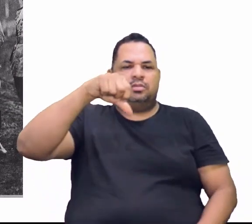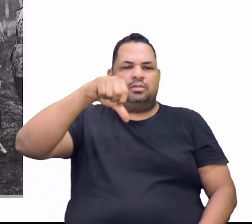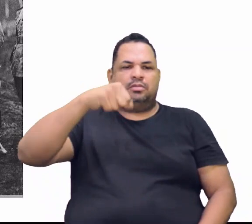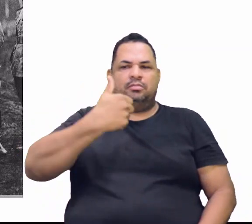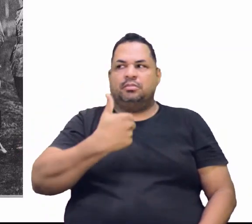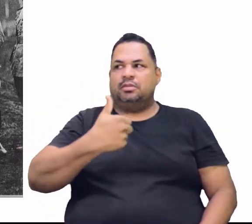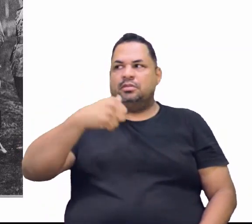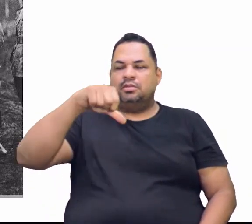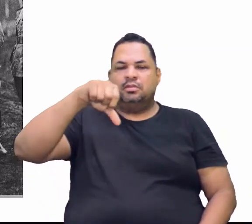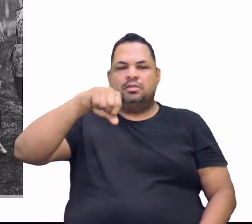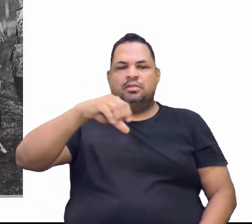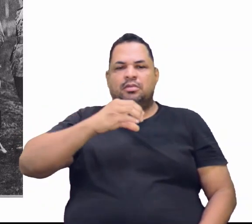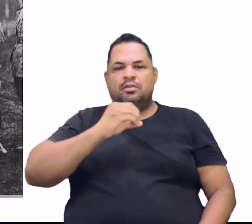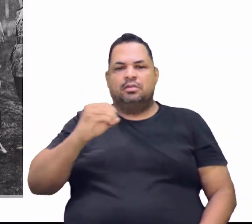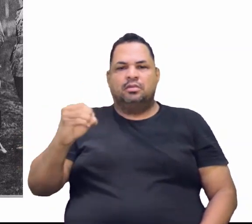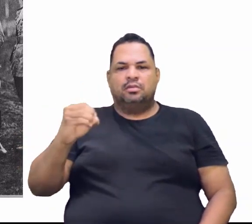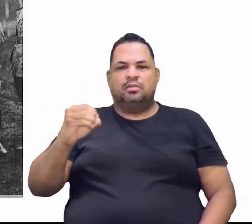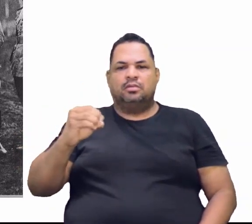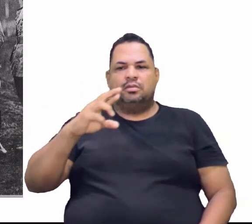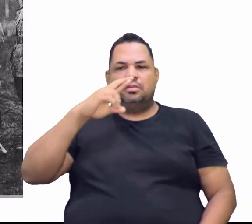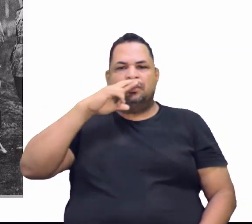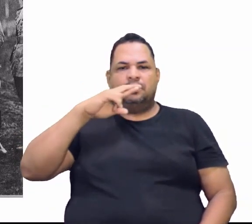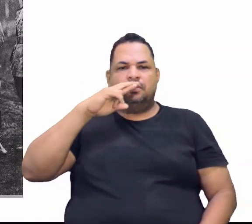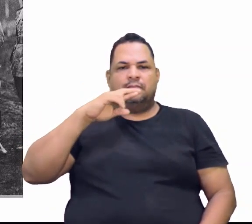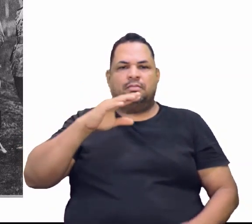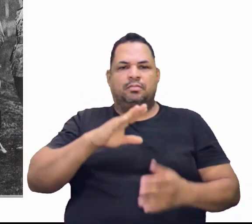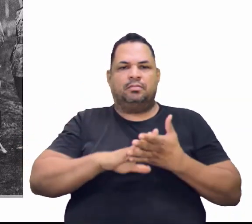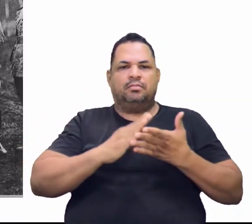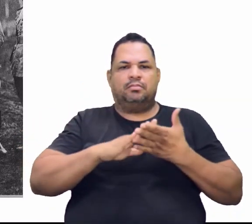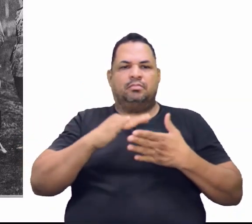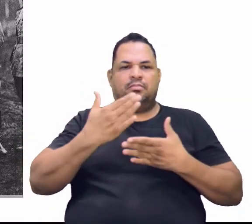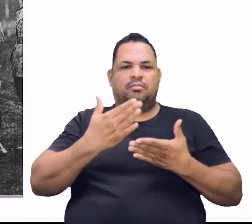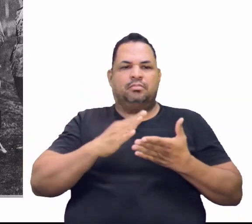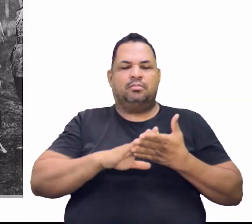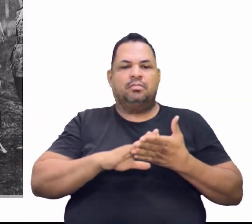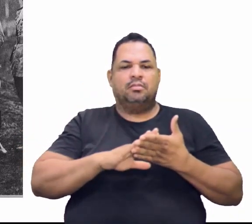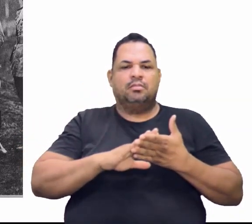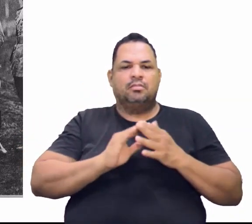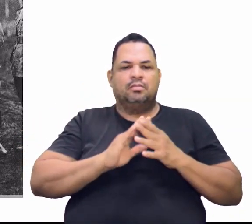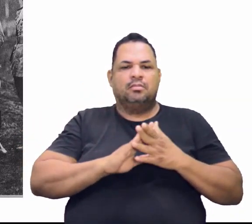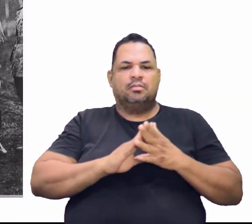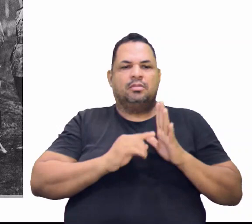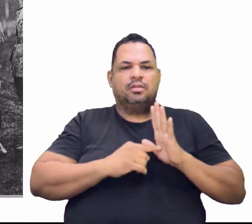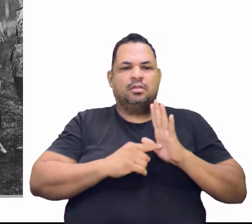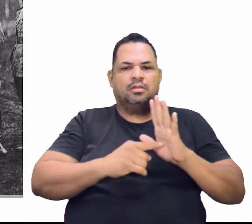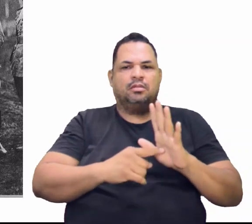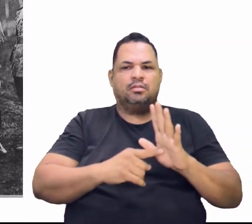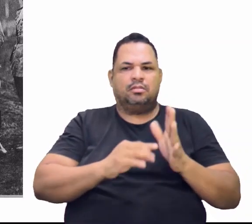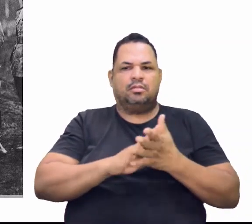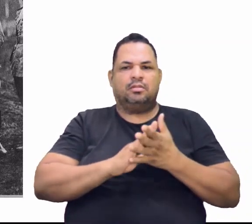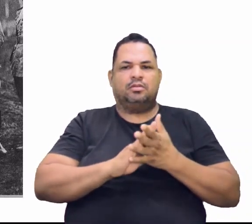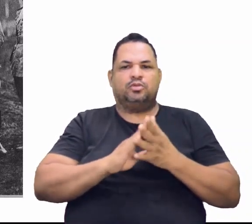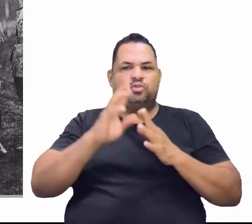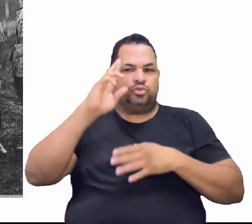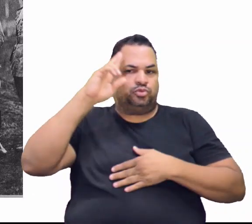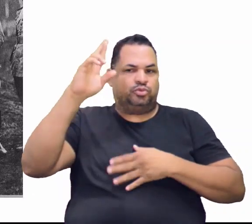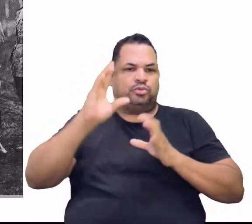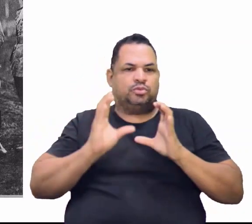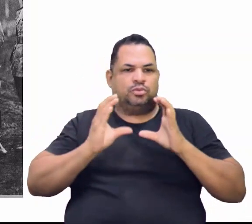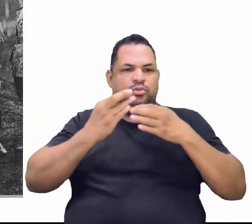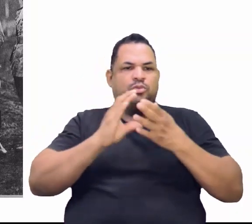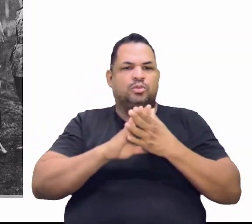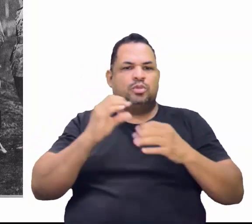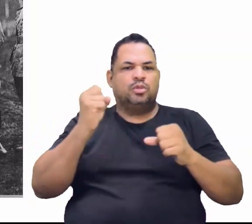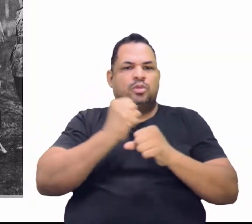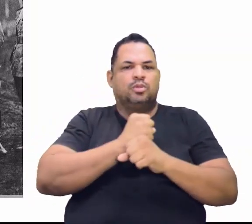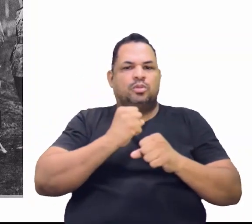1900, Rondon, ele é nomeado chefe da comissão construtora da linha telegráfica no estado